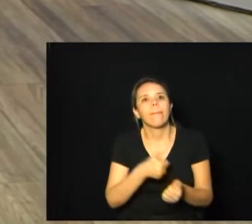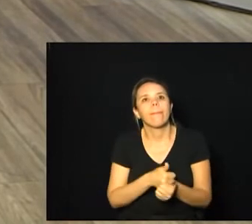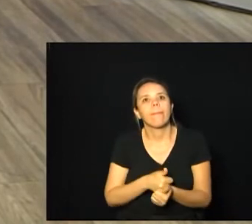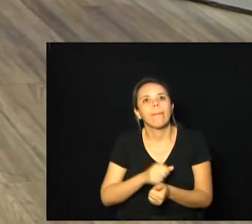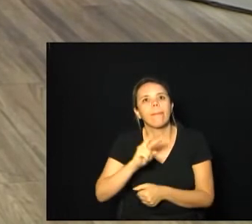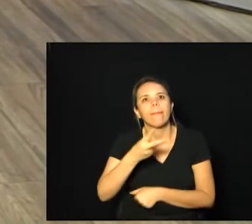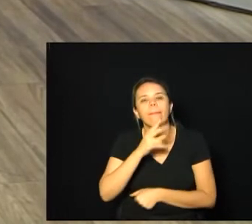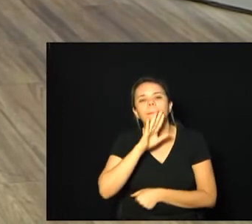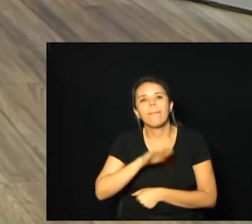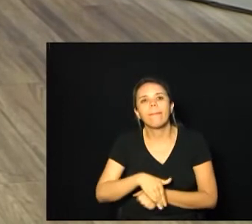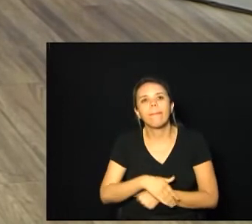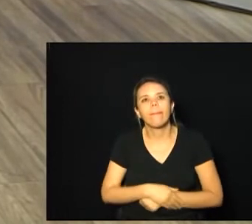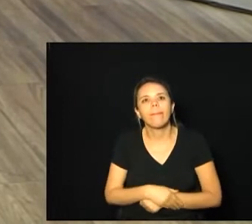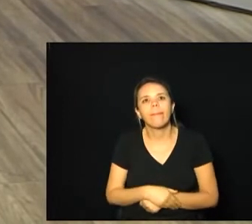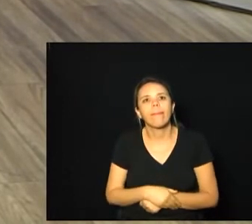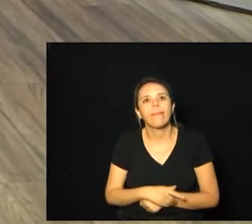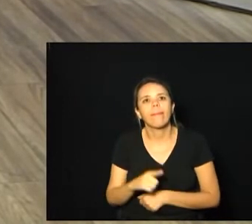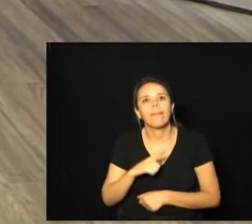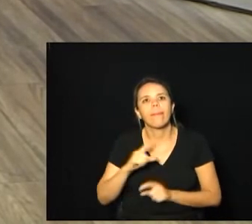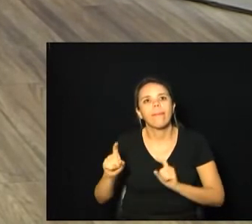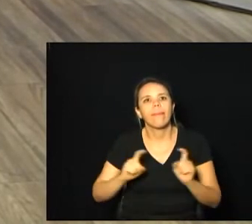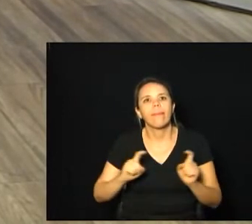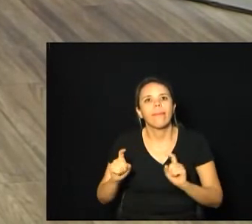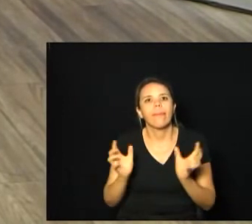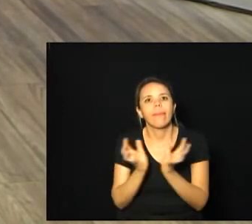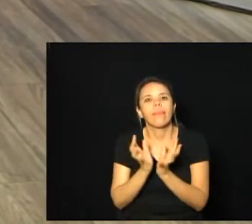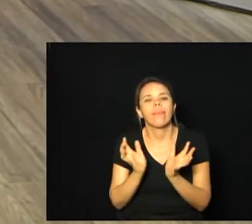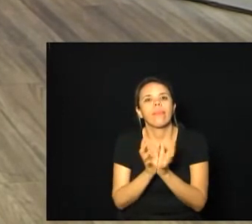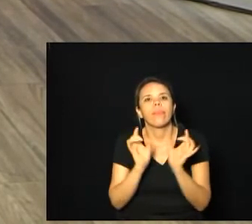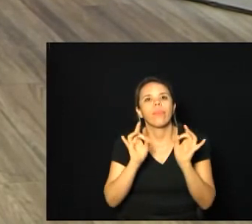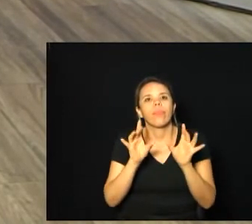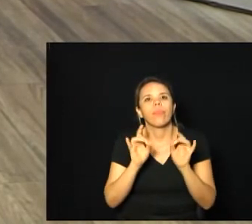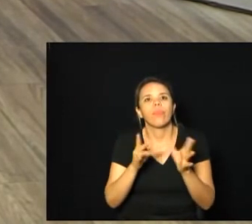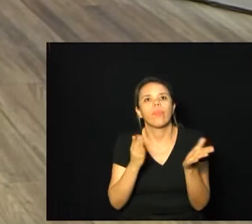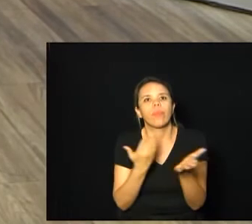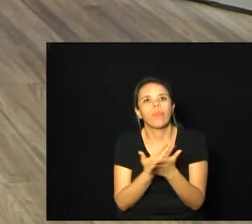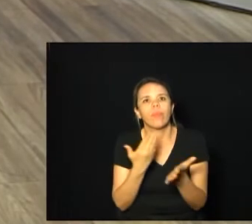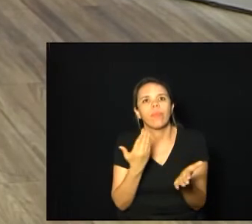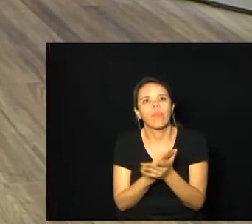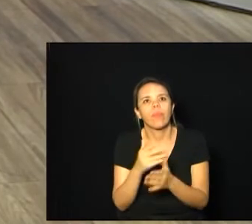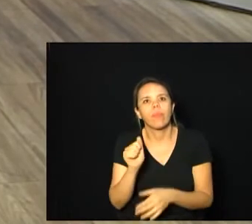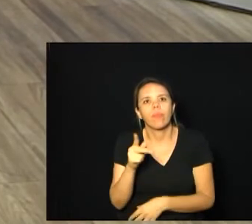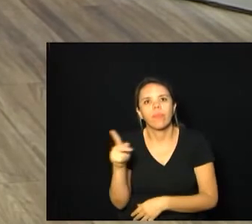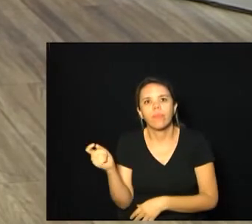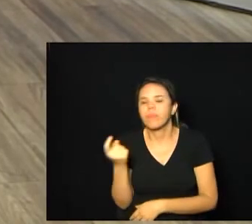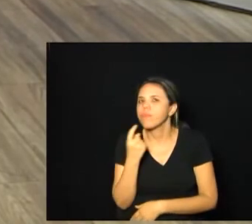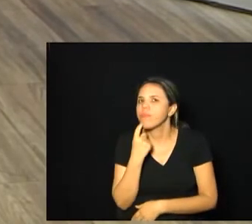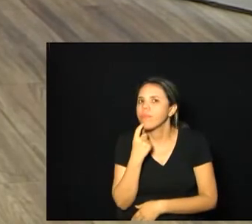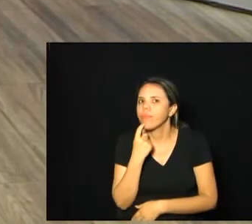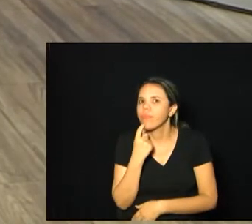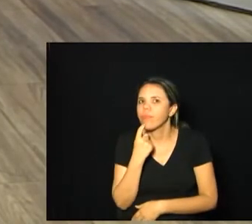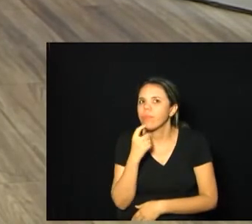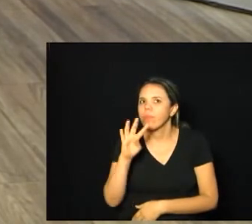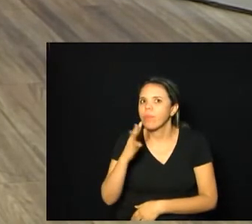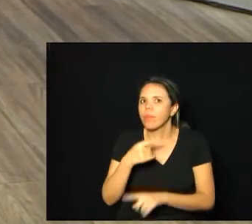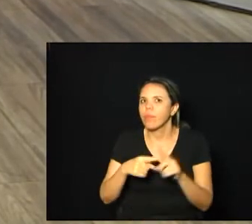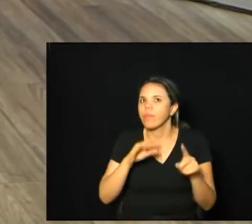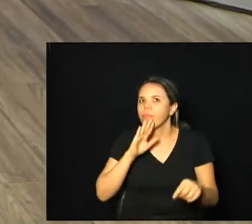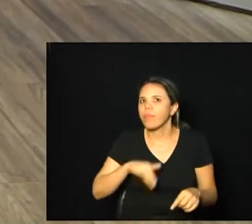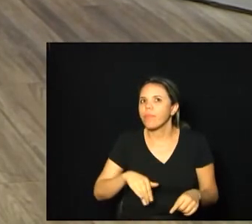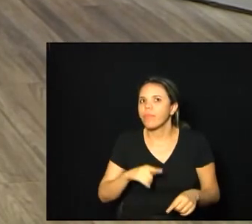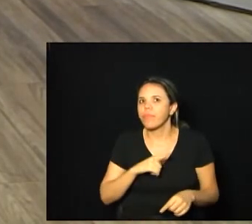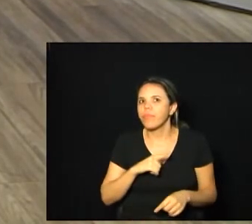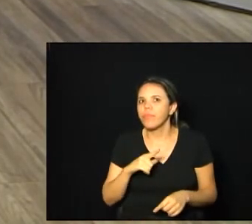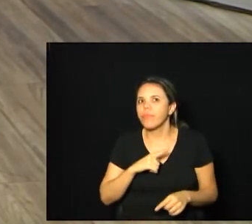às 2h da tarde, tem reunião da Comissão Especial de Estudos da APA Campinas. Às 4h30 da